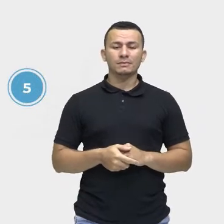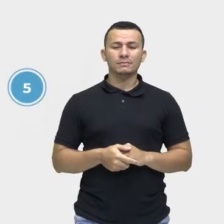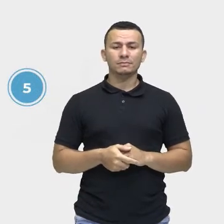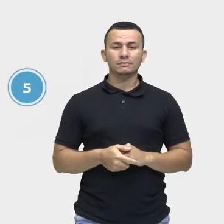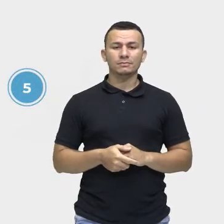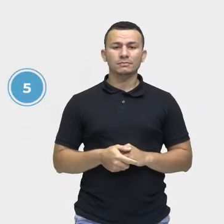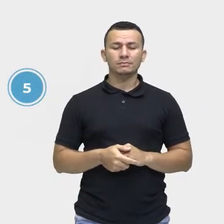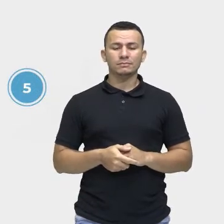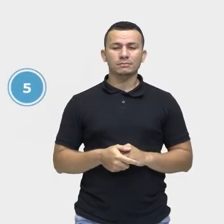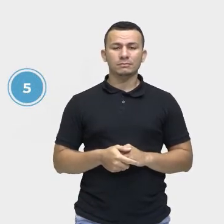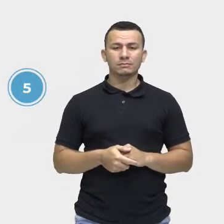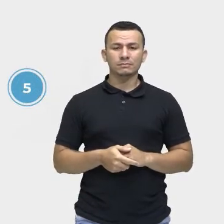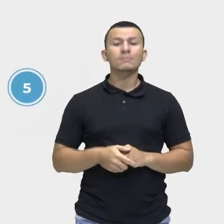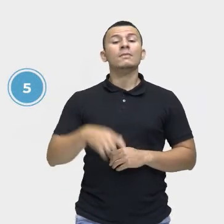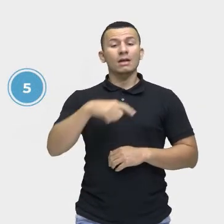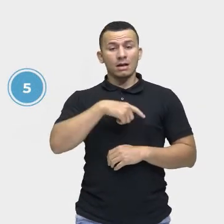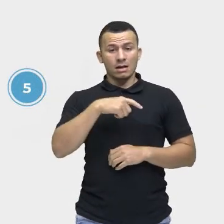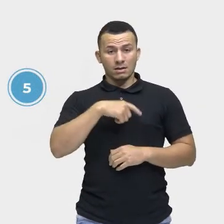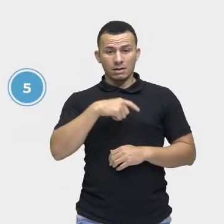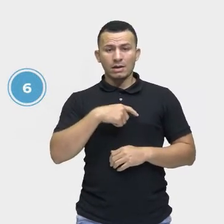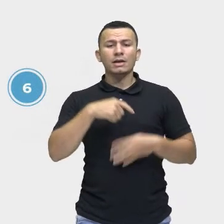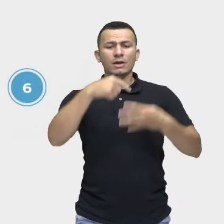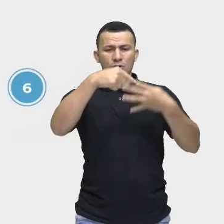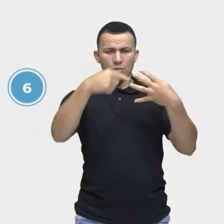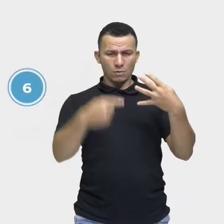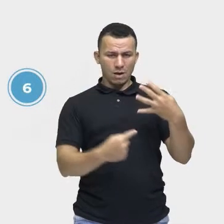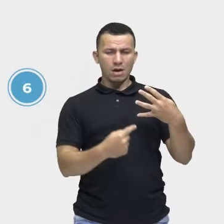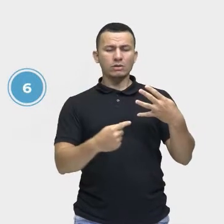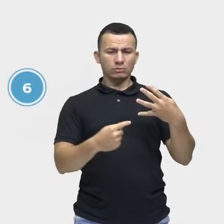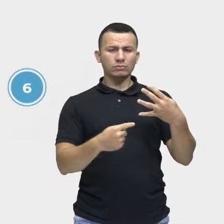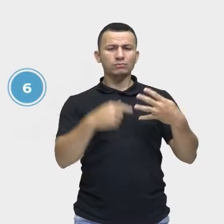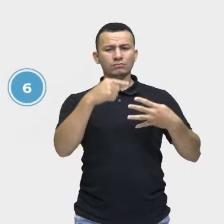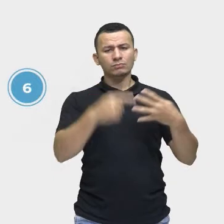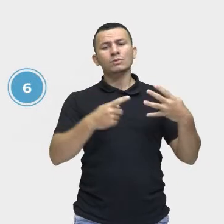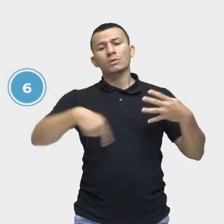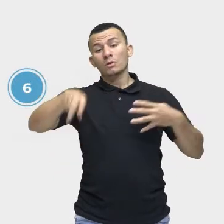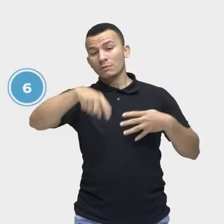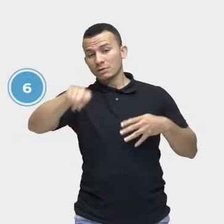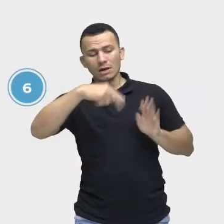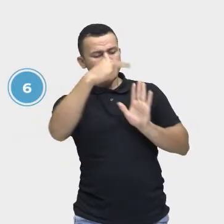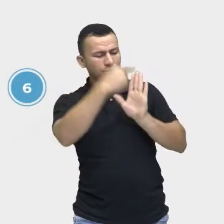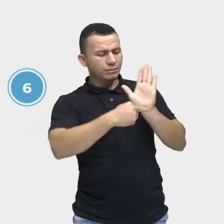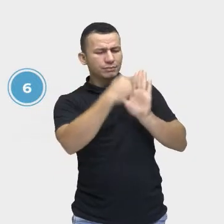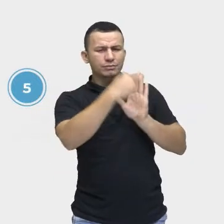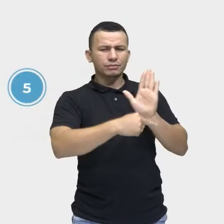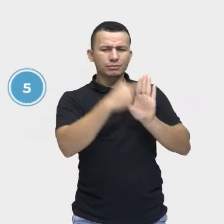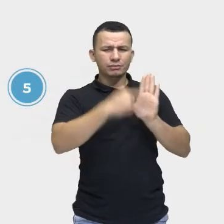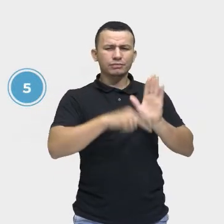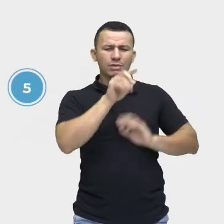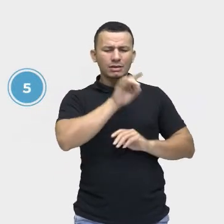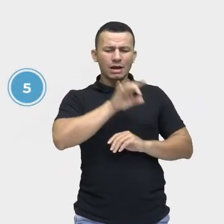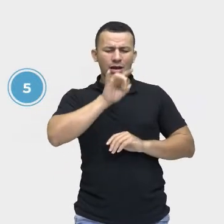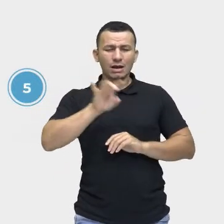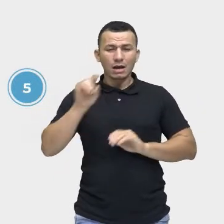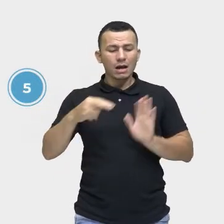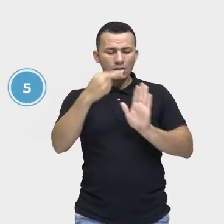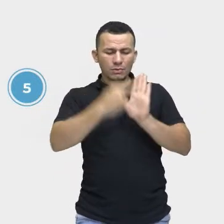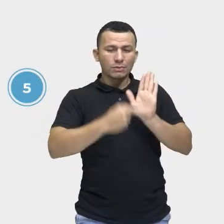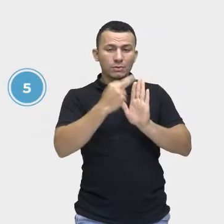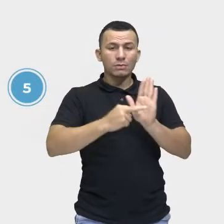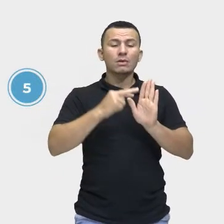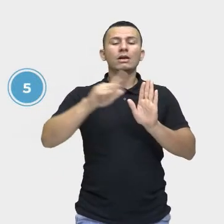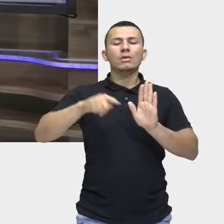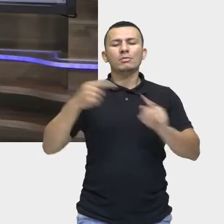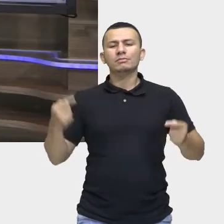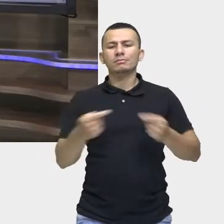com você as 4 alternativas, você lê, analisa uma por uma e verifica